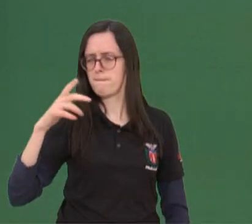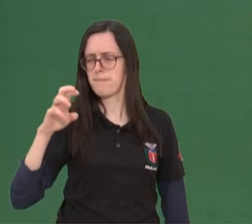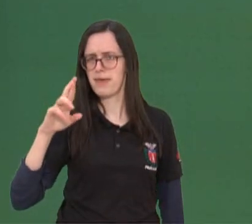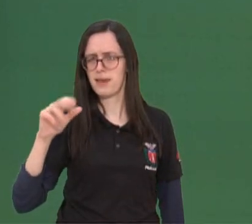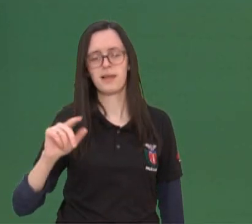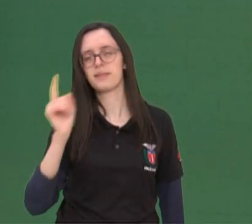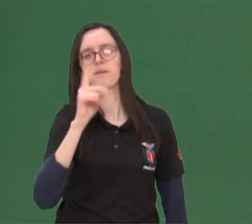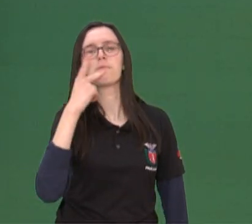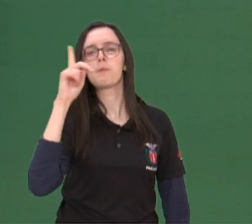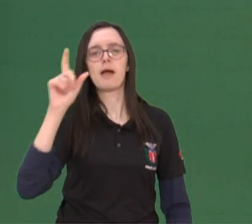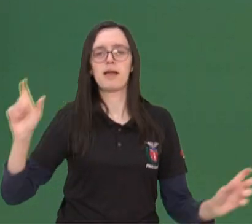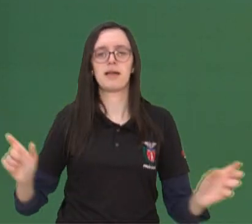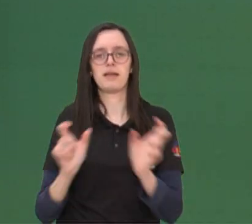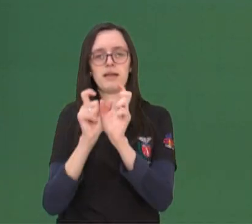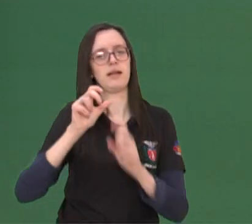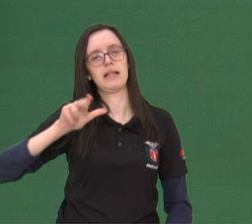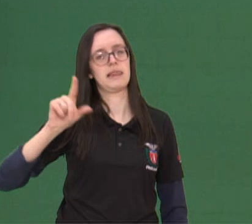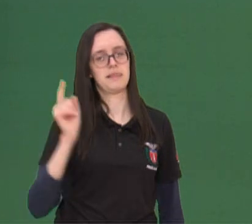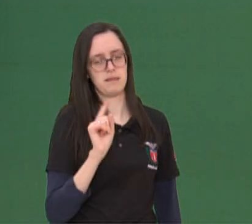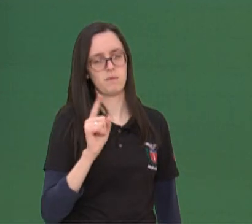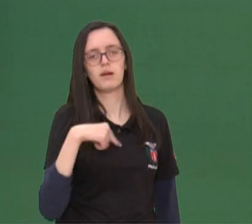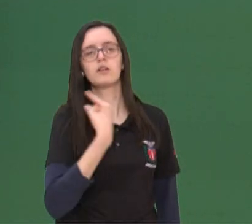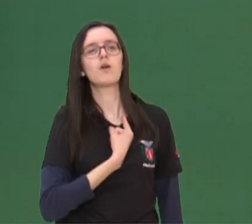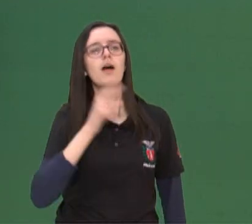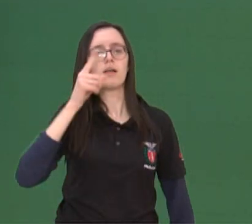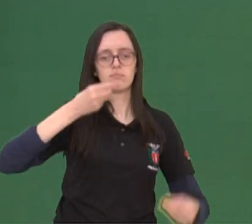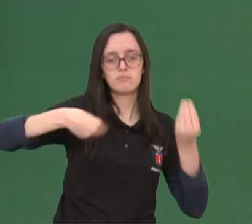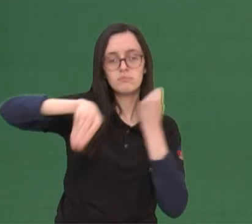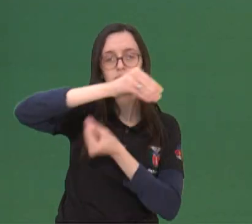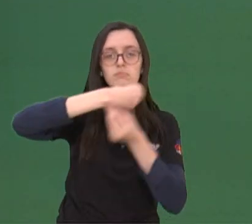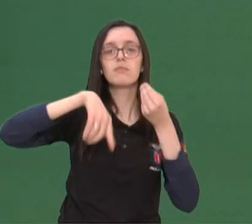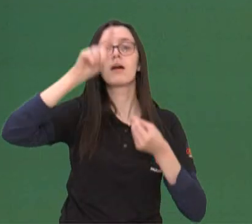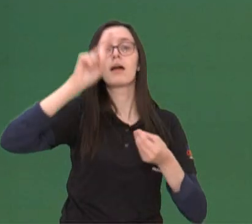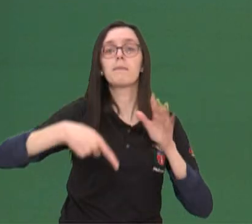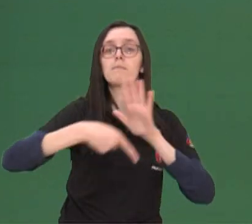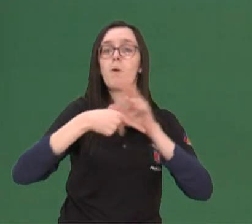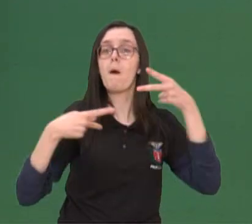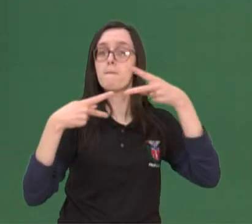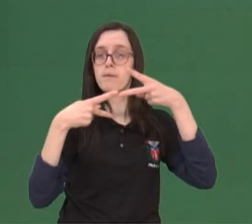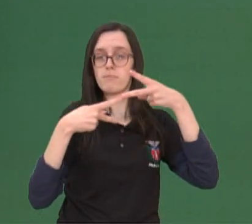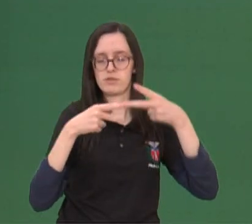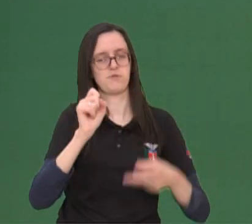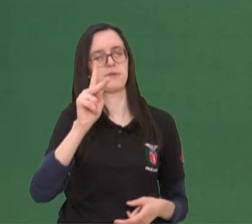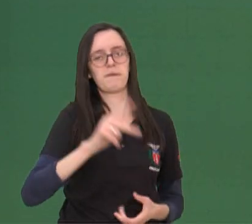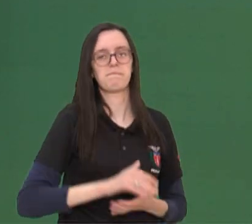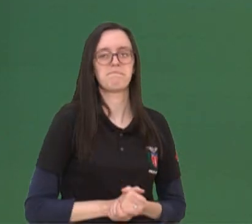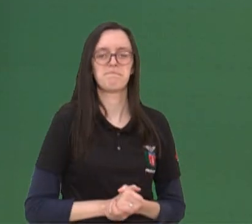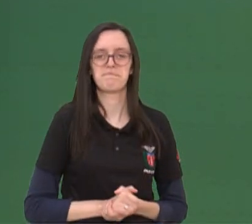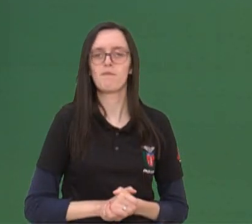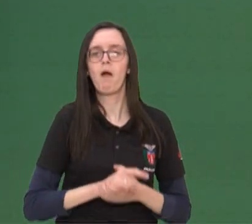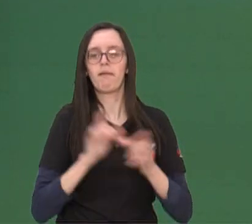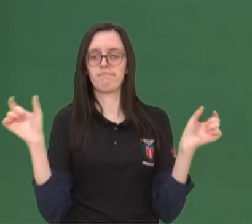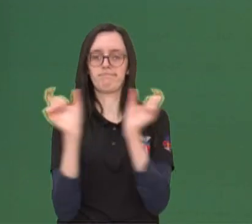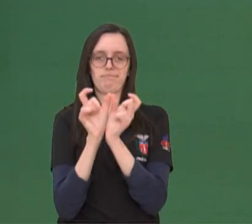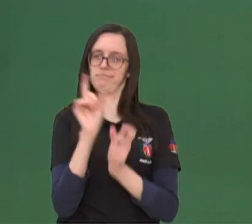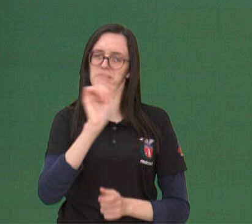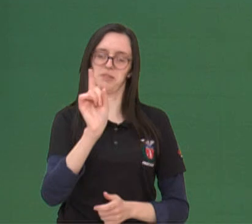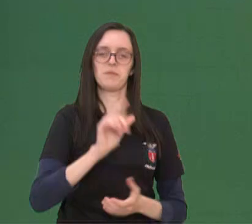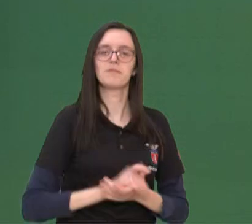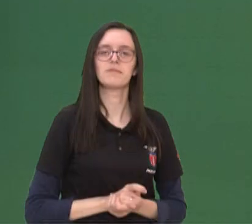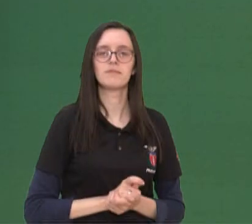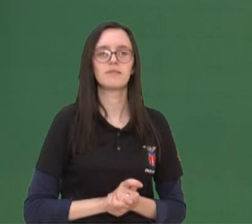está fazendo a formação de palavras. Nós estamos fazendo a formação da preposição, tá? Então, aqui, a,